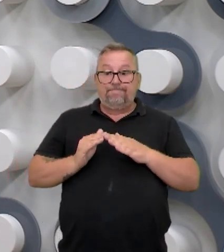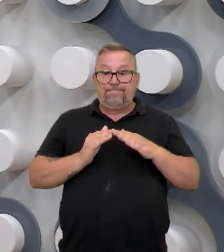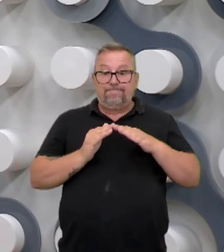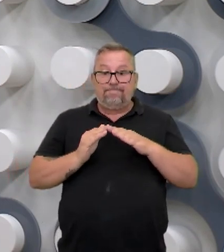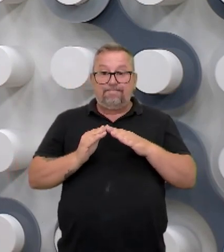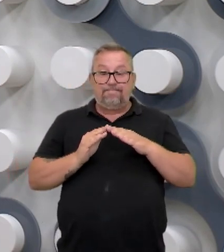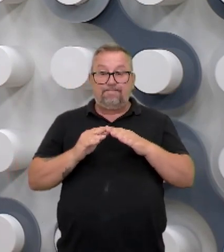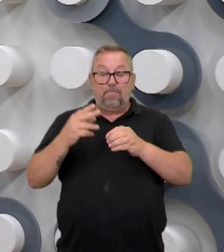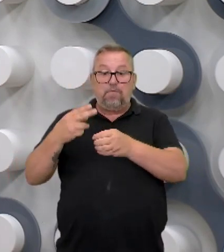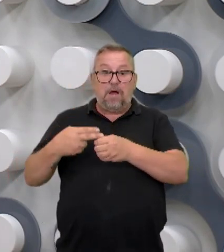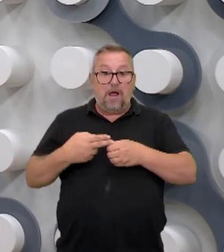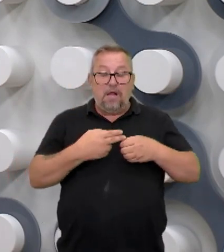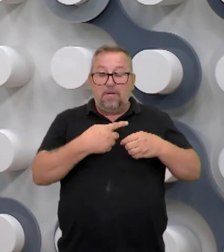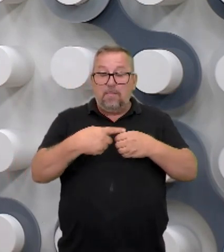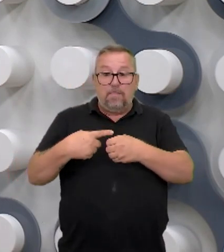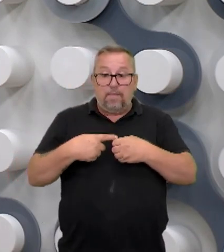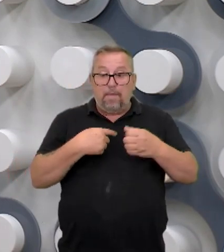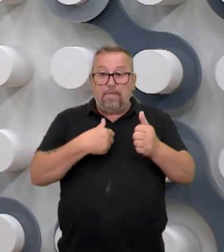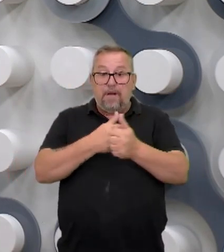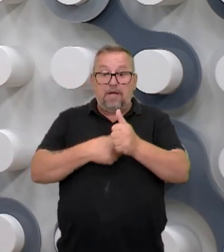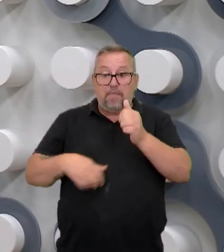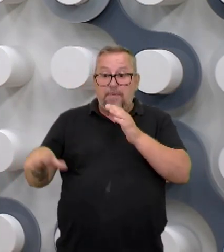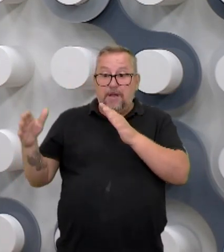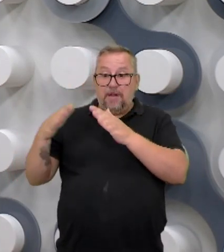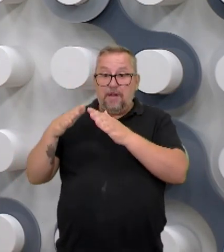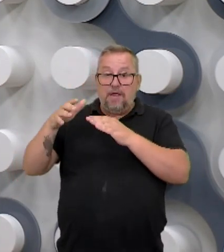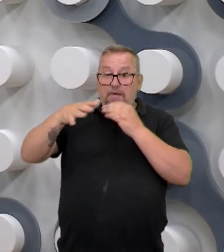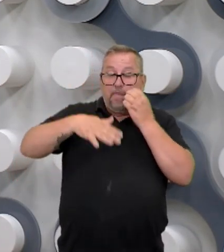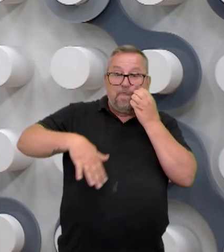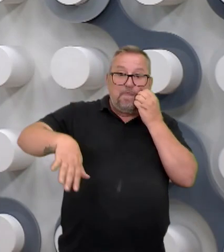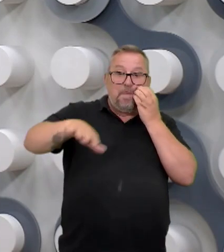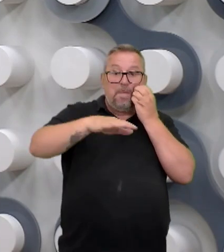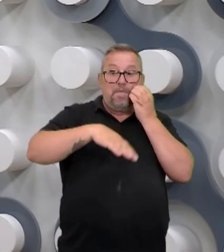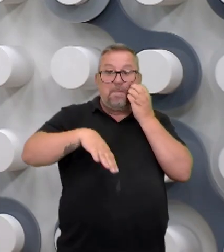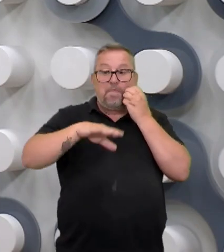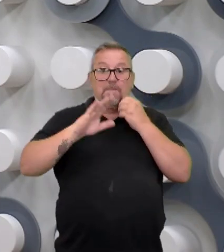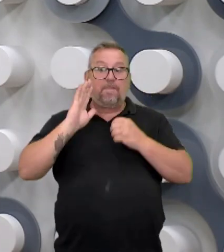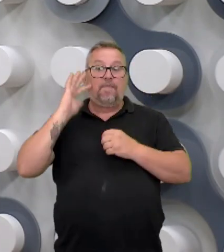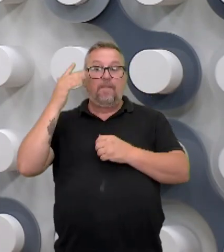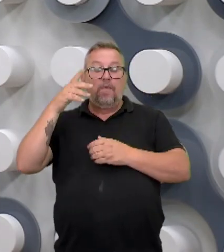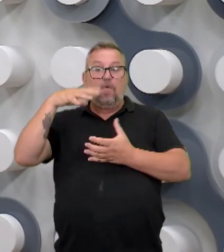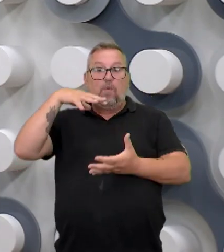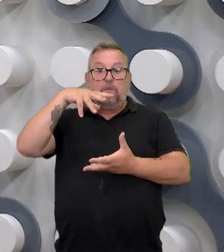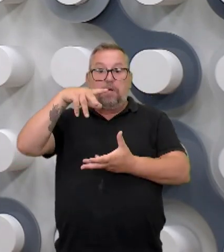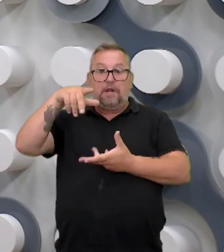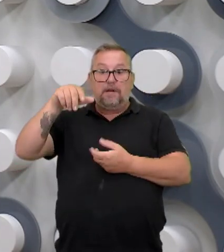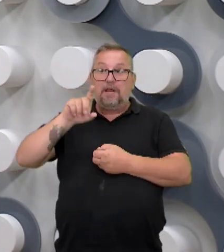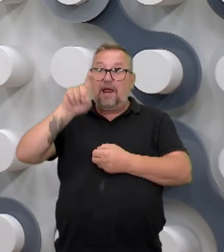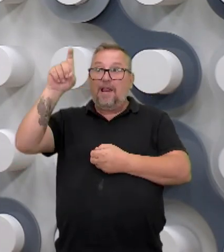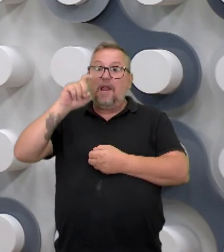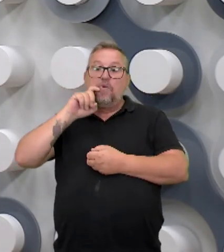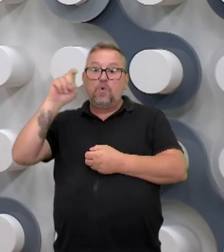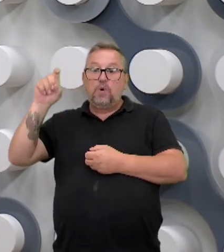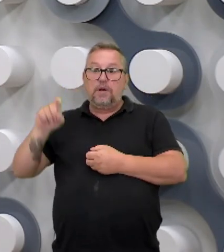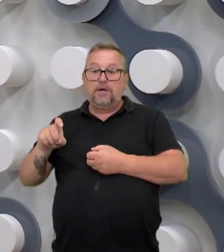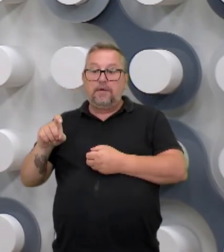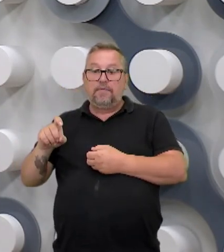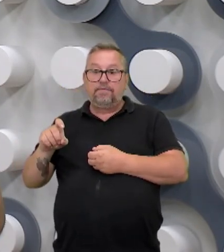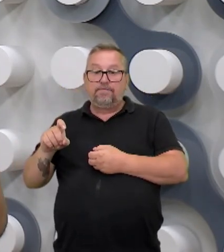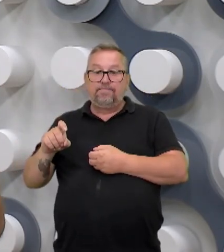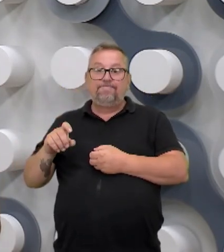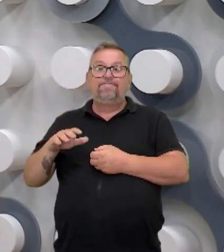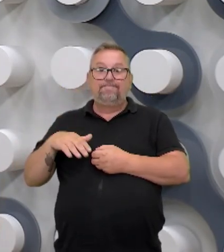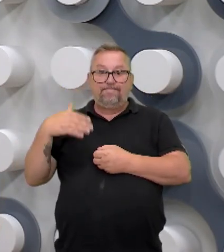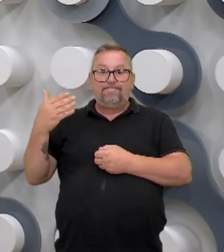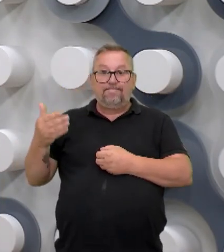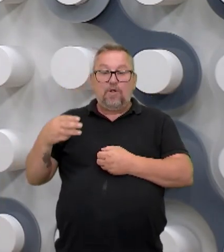bairro, perto da nossa casa, do conflito que está acontecendo do outro lado do planeta. Exatamente. Com certeza, a mídia hegemônica vai